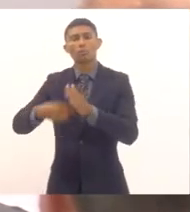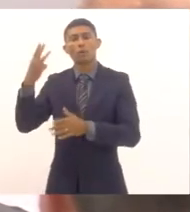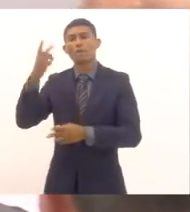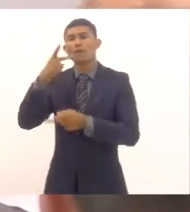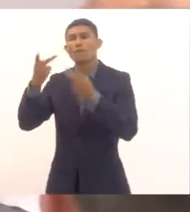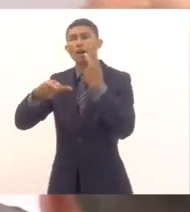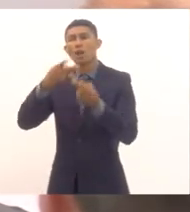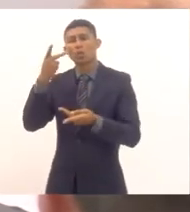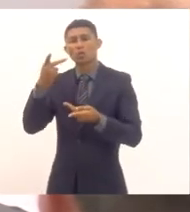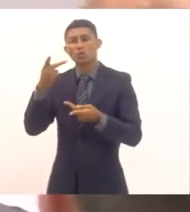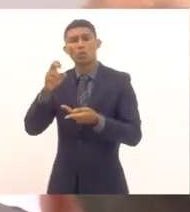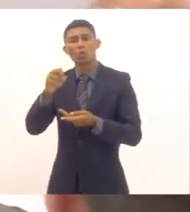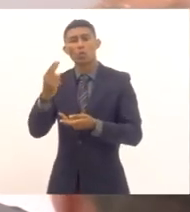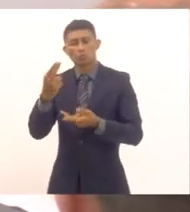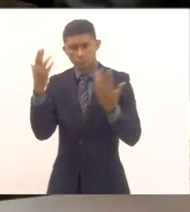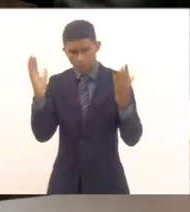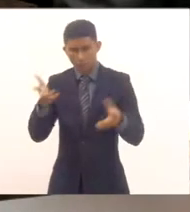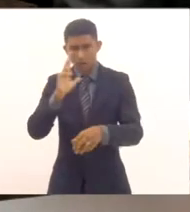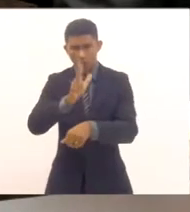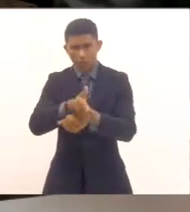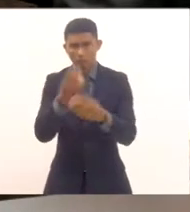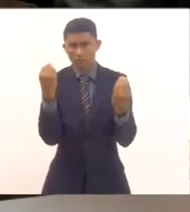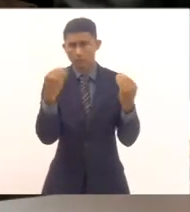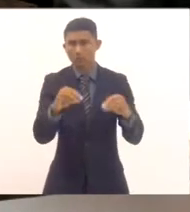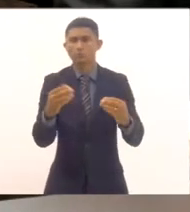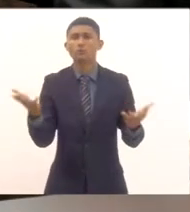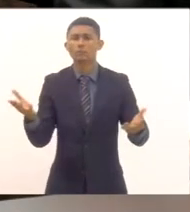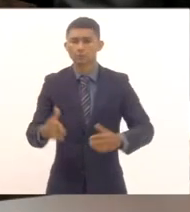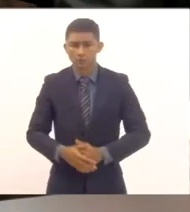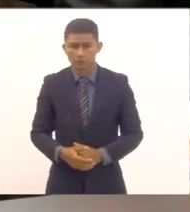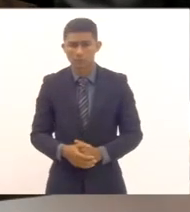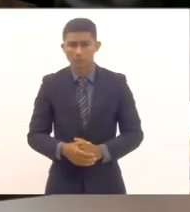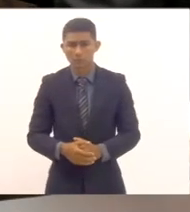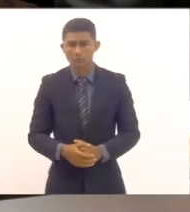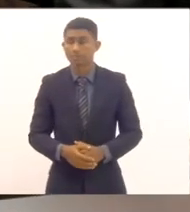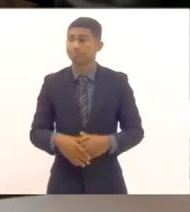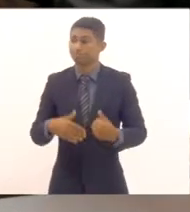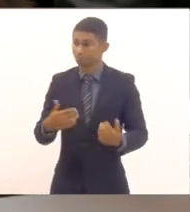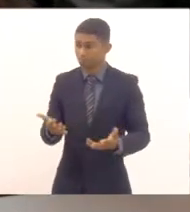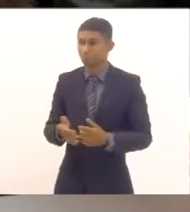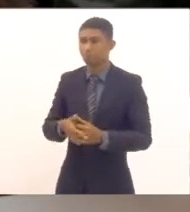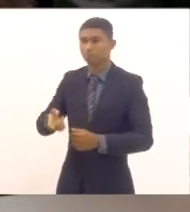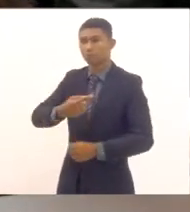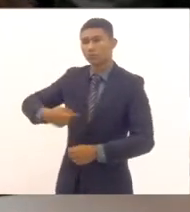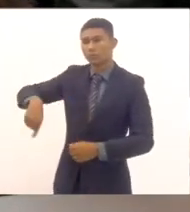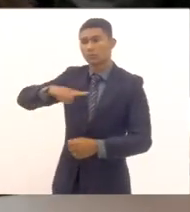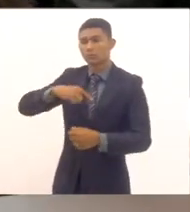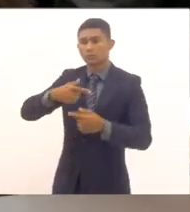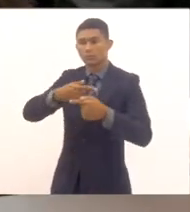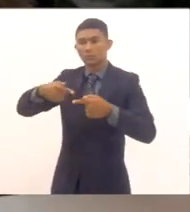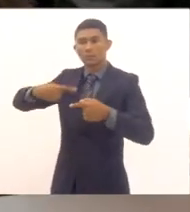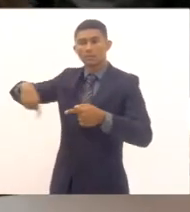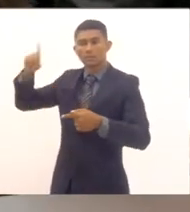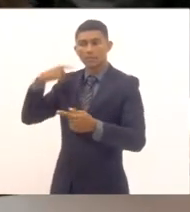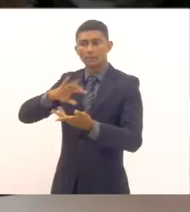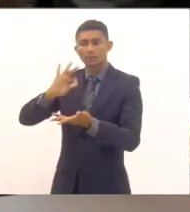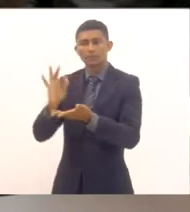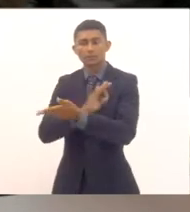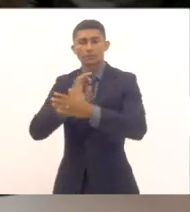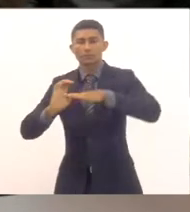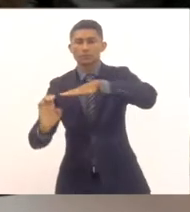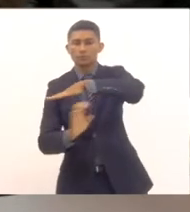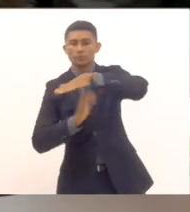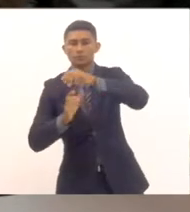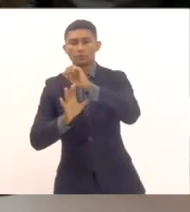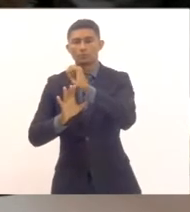pública isso a gente avançou a deputada Lucinha nosso contratamos a semana passada uma empresa de segurança